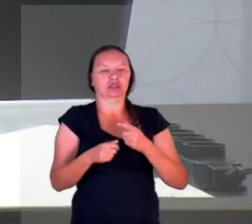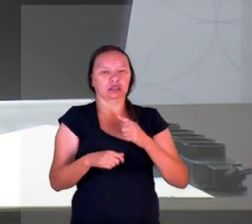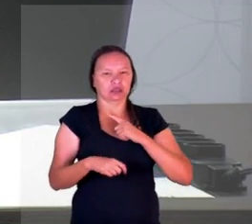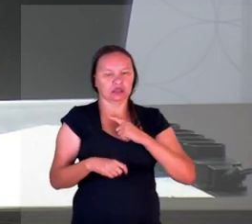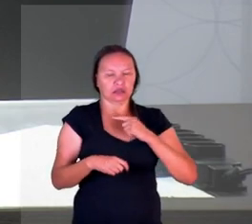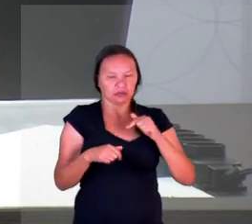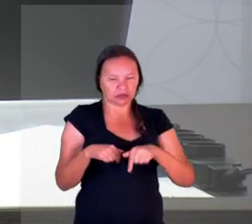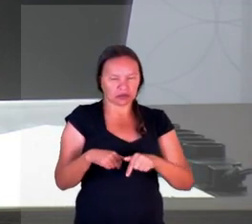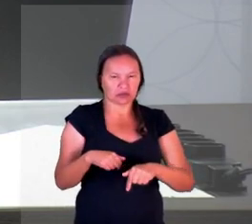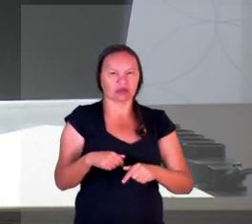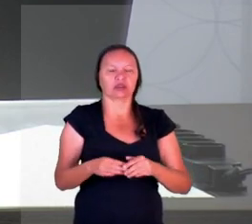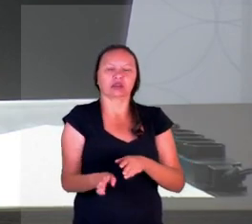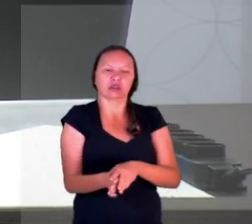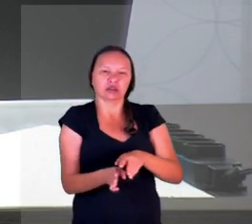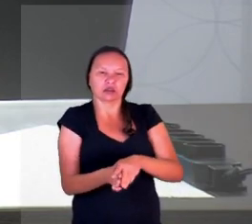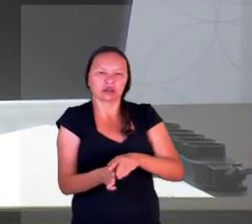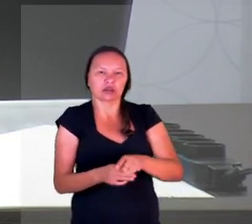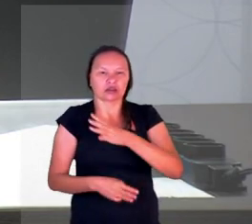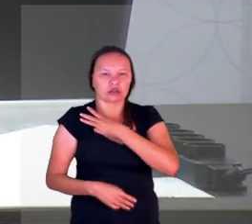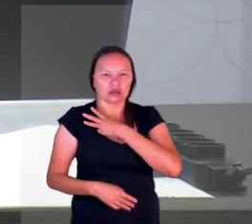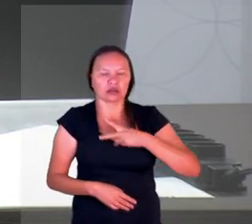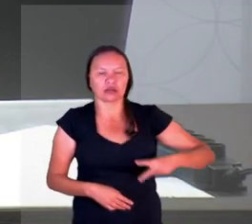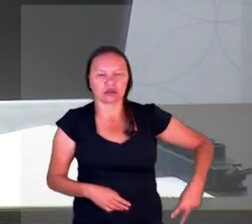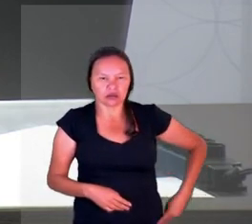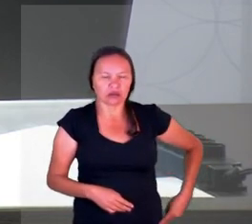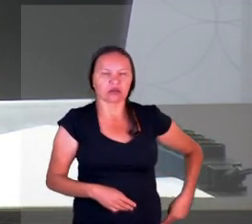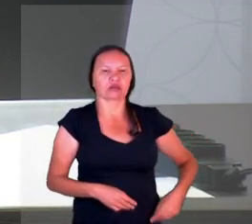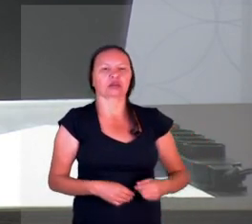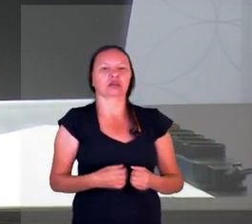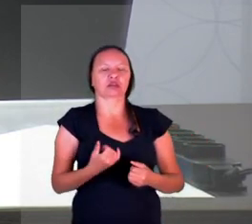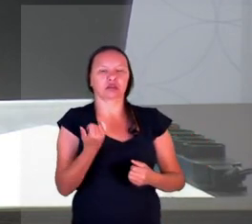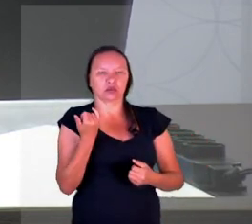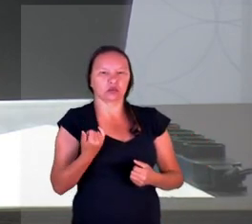dentro do Conselho Nacional de segurança alimentar e nutricional